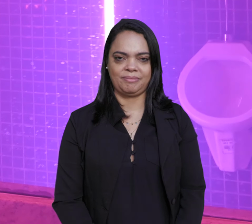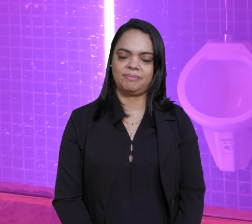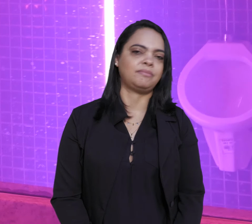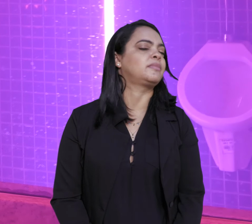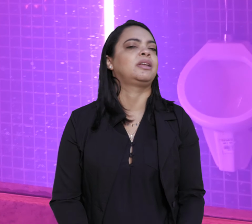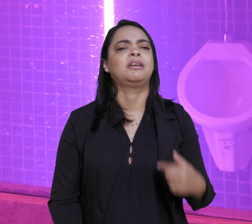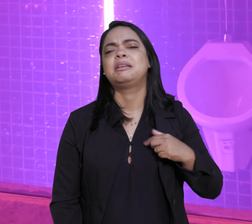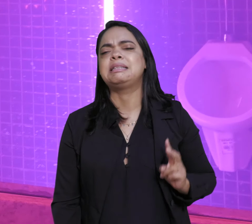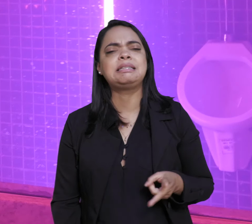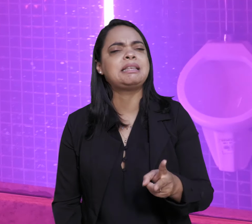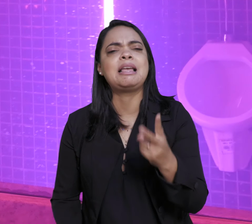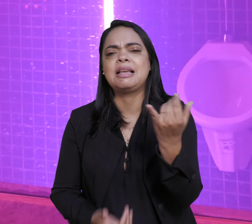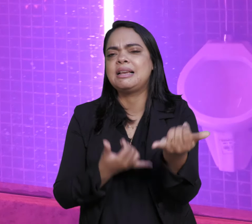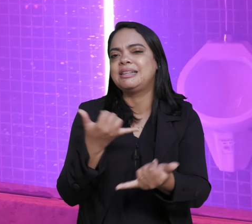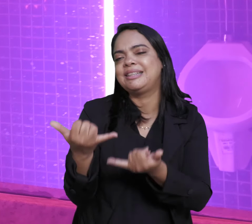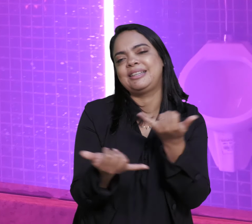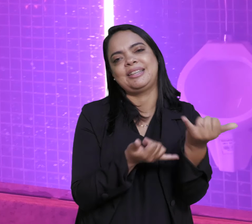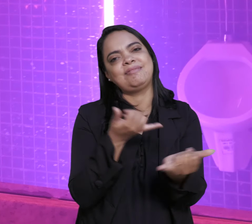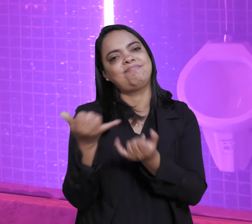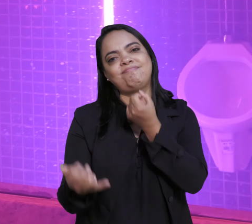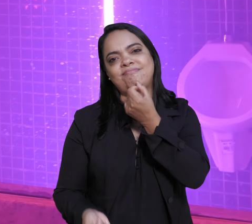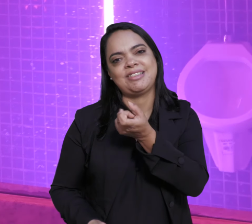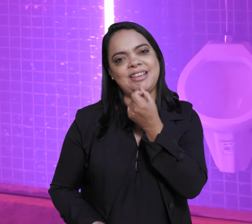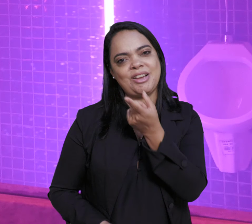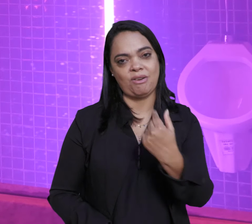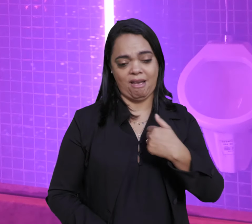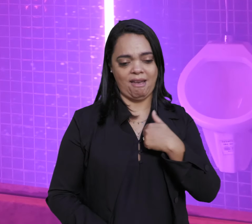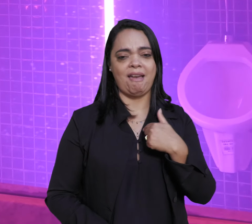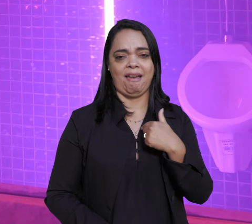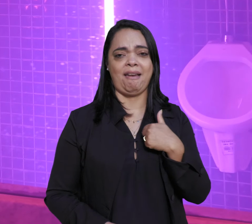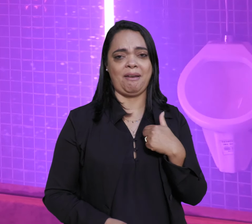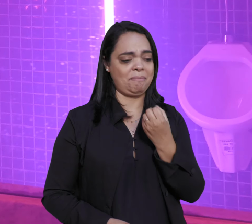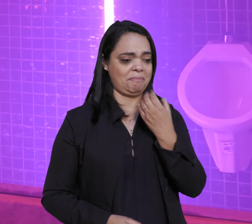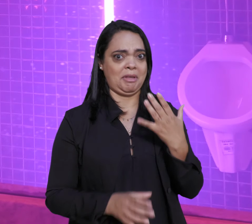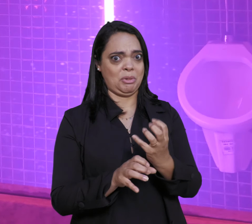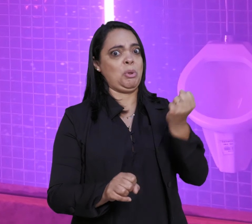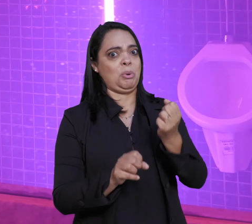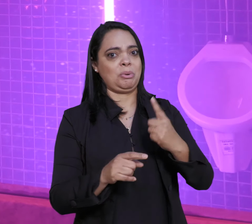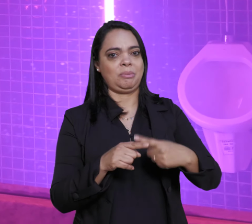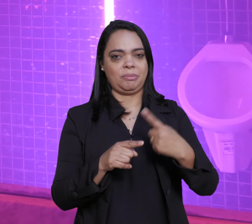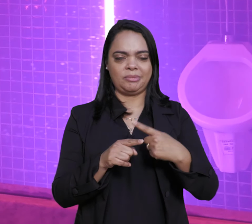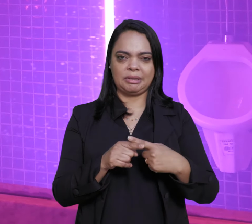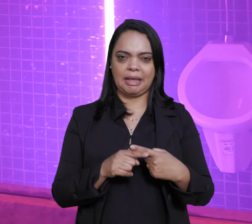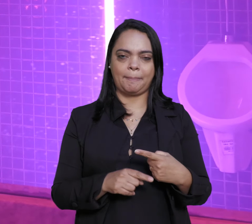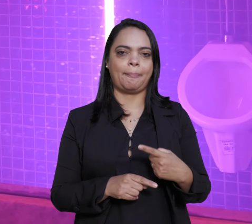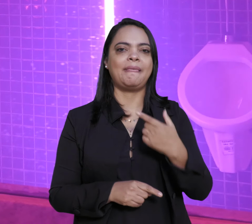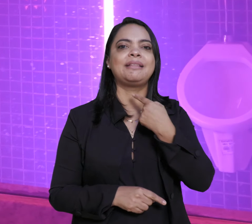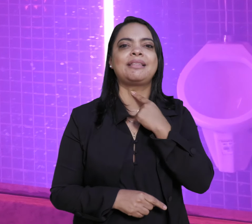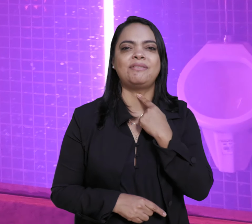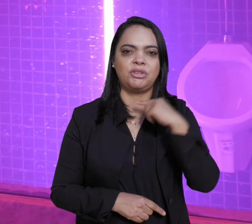Eu sempre brinco que eu estou no lucro, porque a expectativa de vida das travestis no